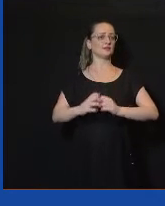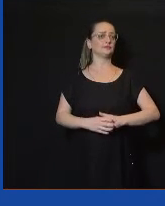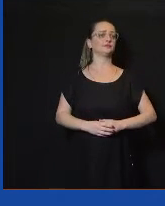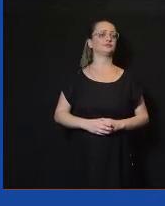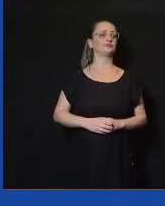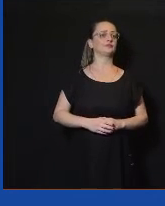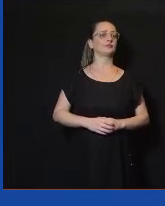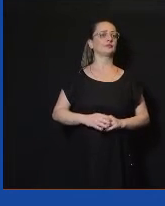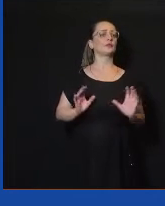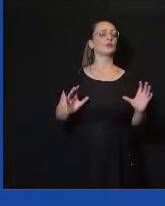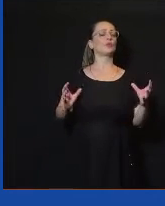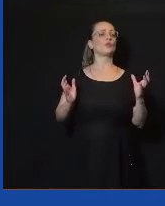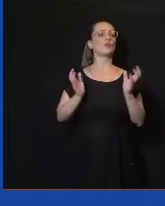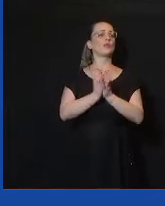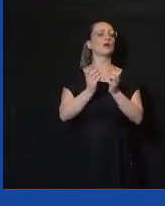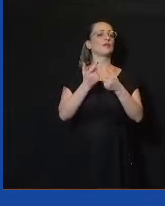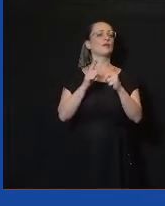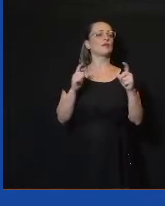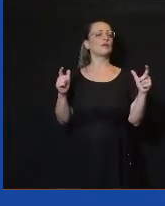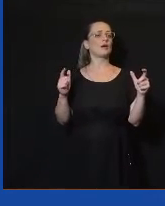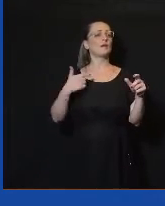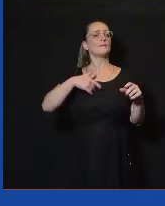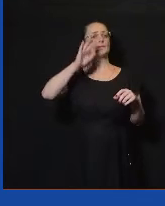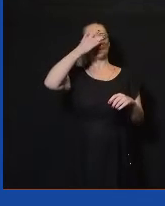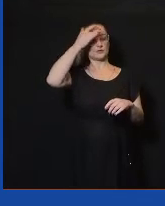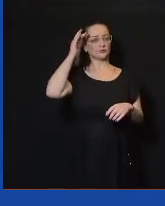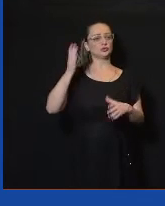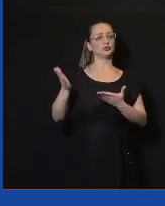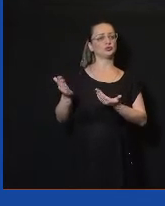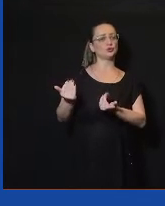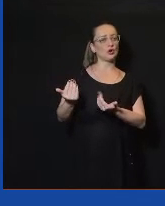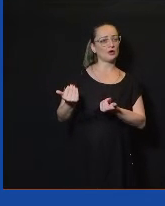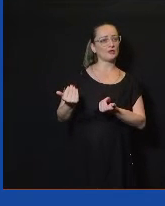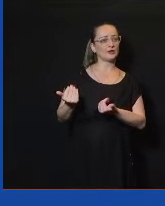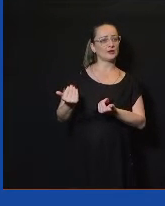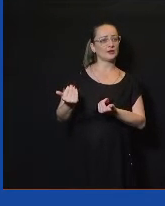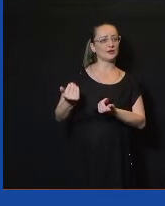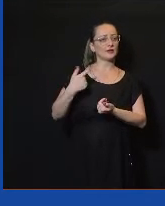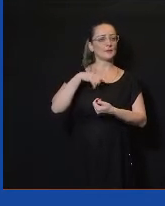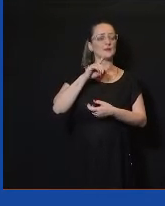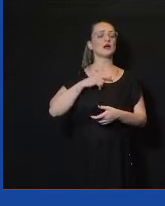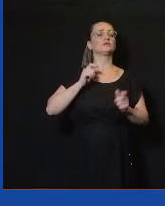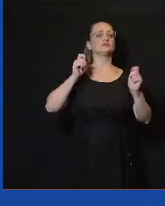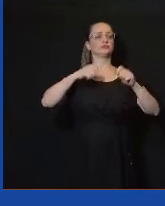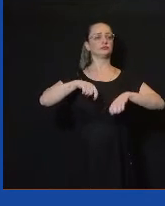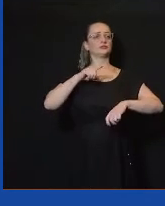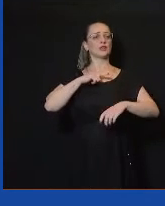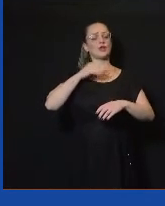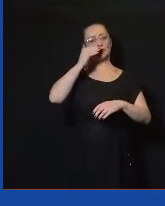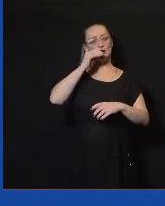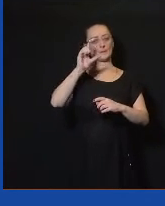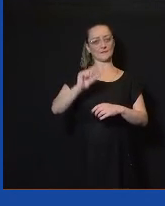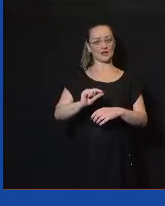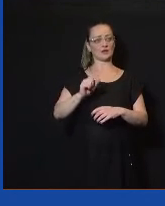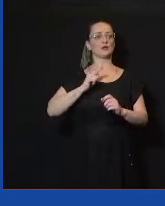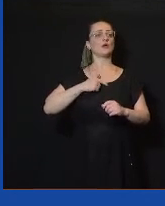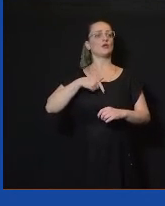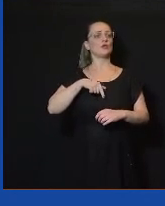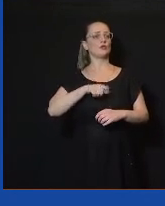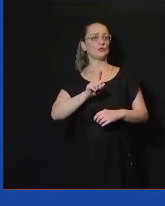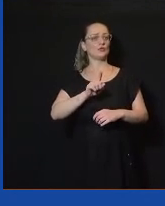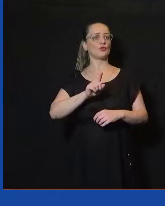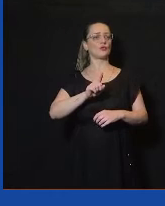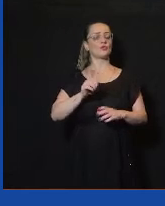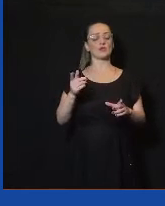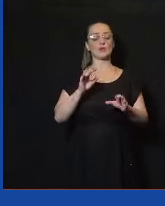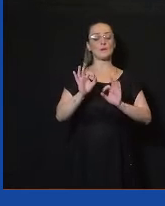uma galera mais preparada, mais jovem, que não era das condições, né, de vulnerabilidade para serem afetadas pelo vírus,